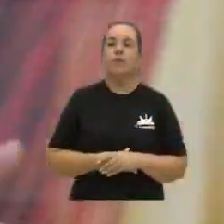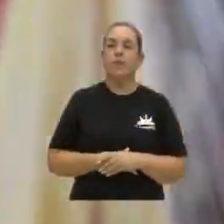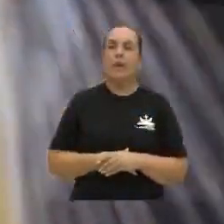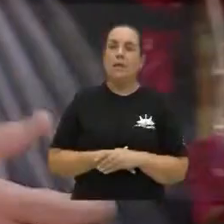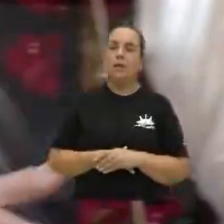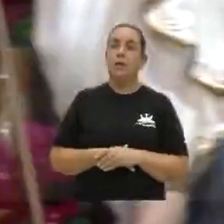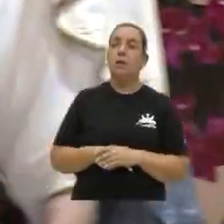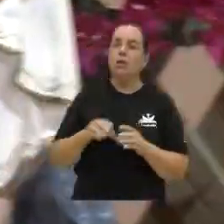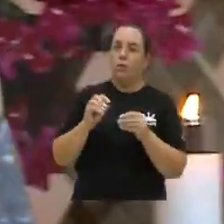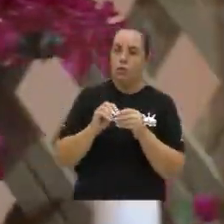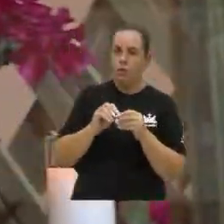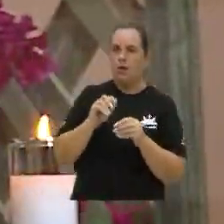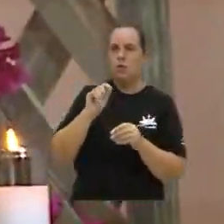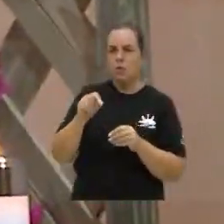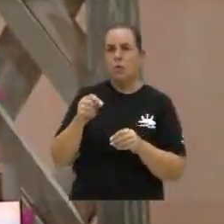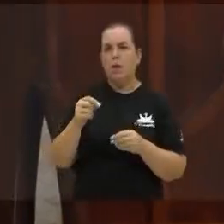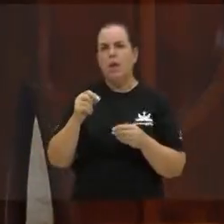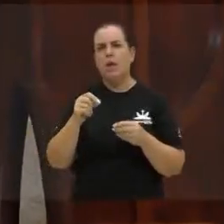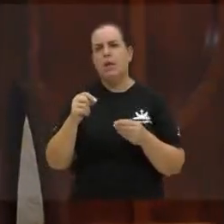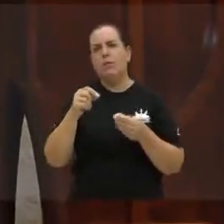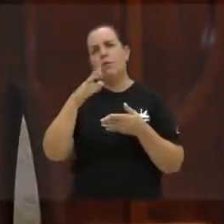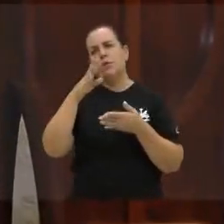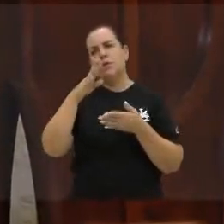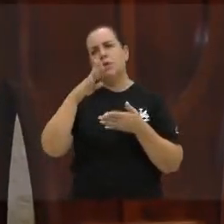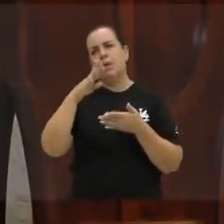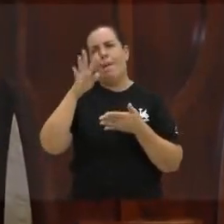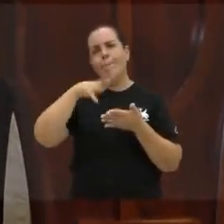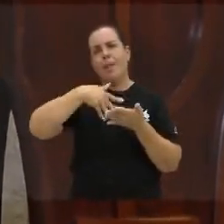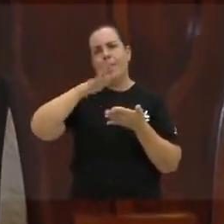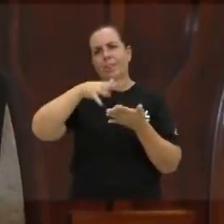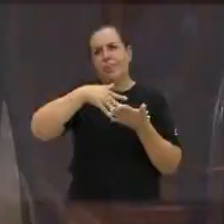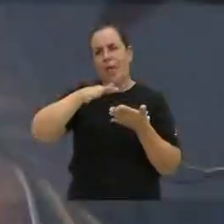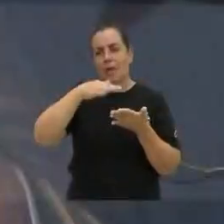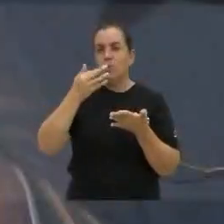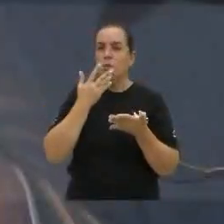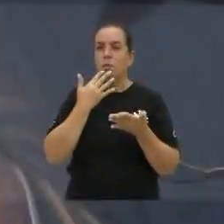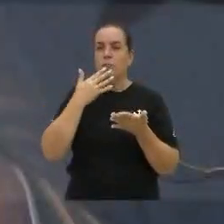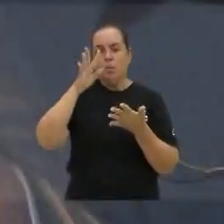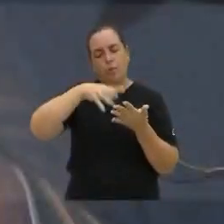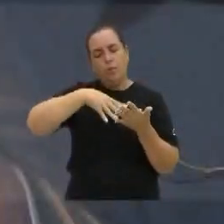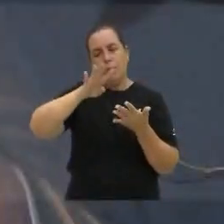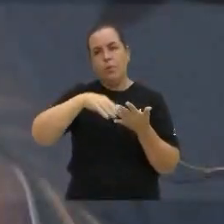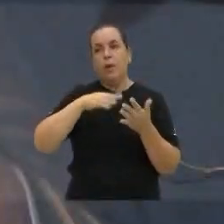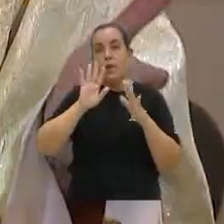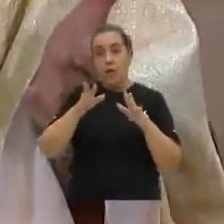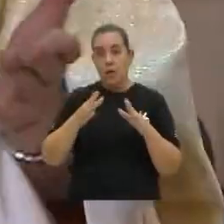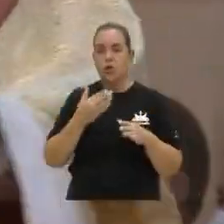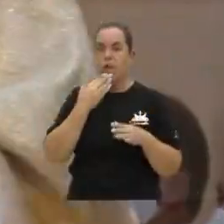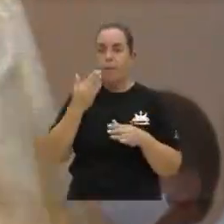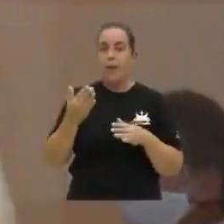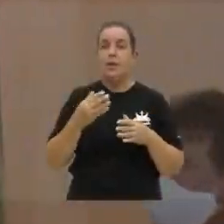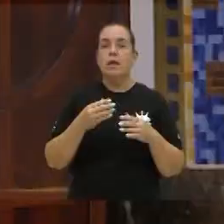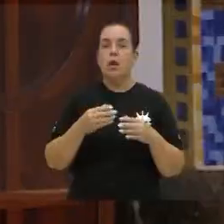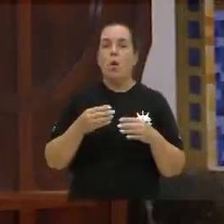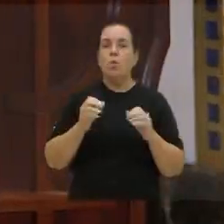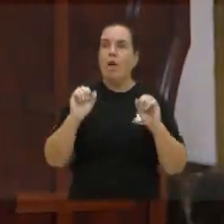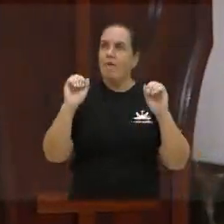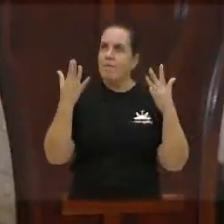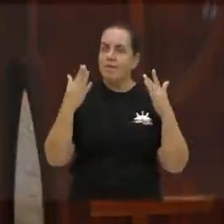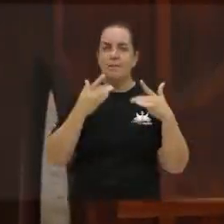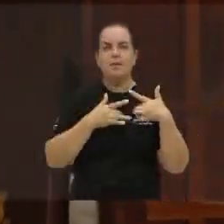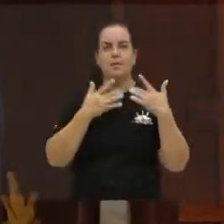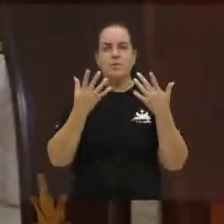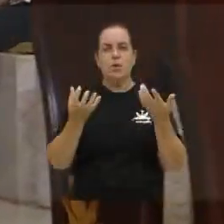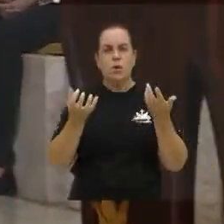grande feito, pediu que fosse pintado o quadro, ele já começa pedindo uma festa da misericórdia, dizendo: